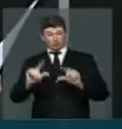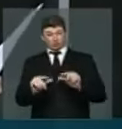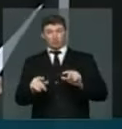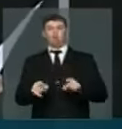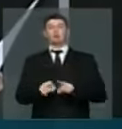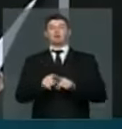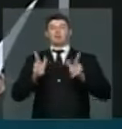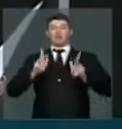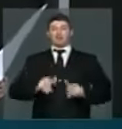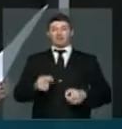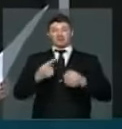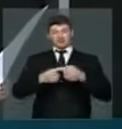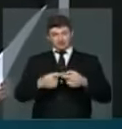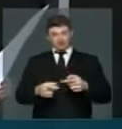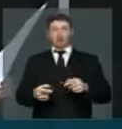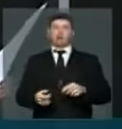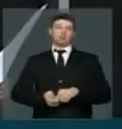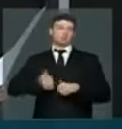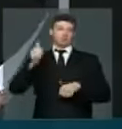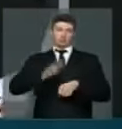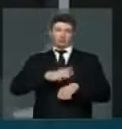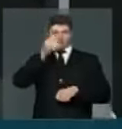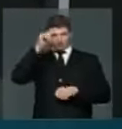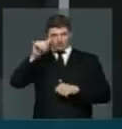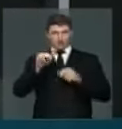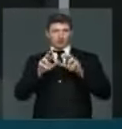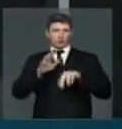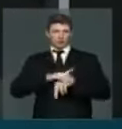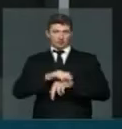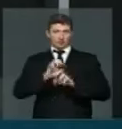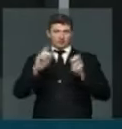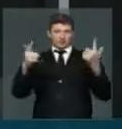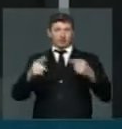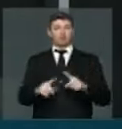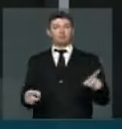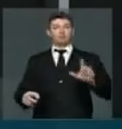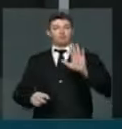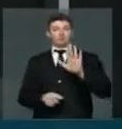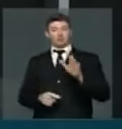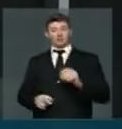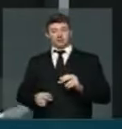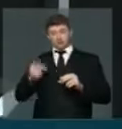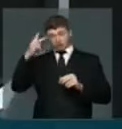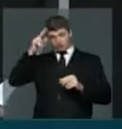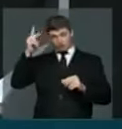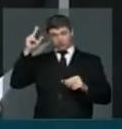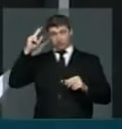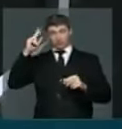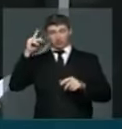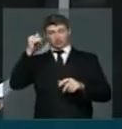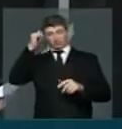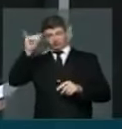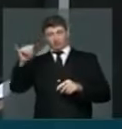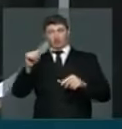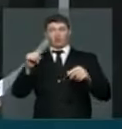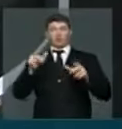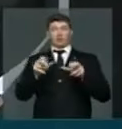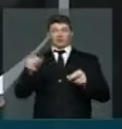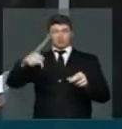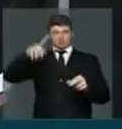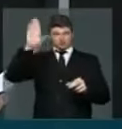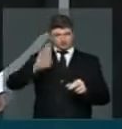básico, constituindo os mais importantes meios de prevenção. O histórico de prevenção e combate ao câncer no